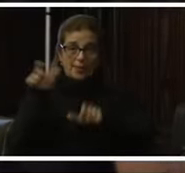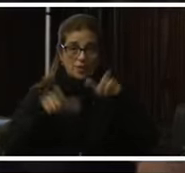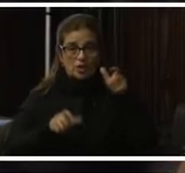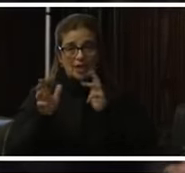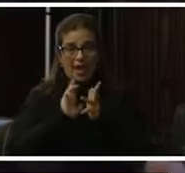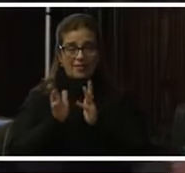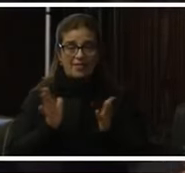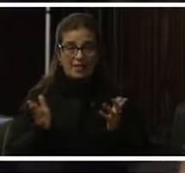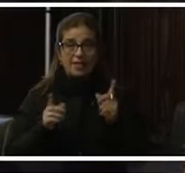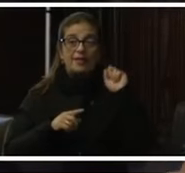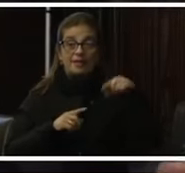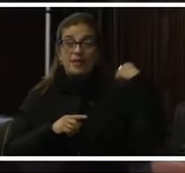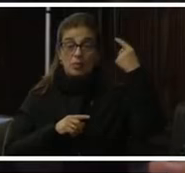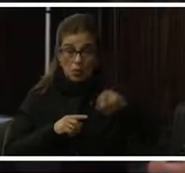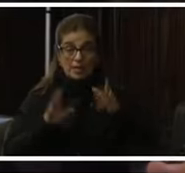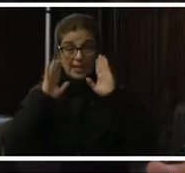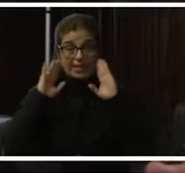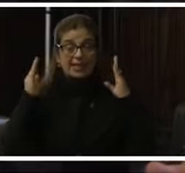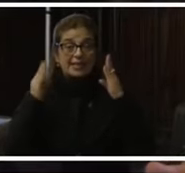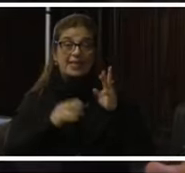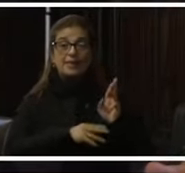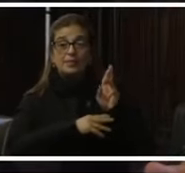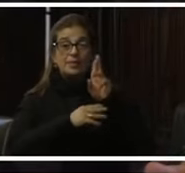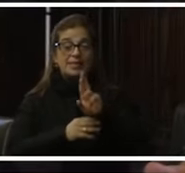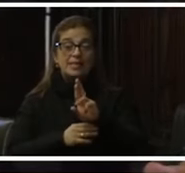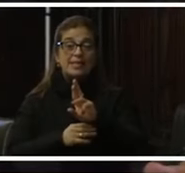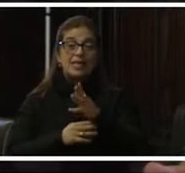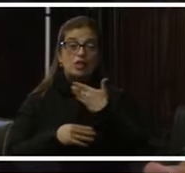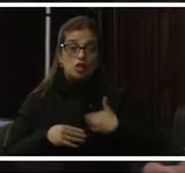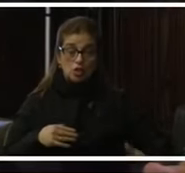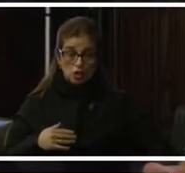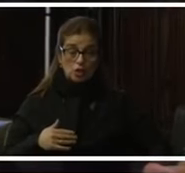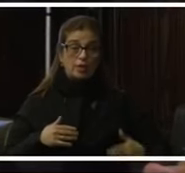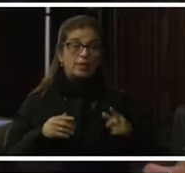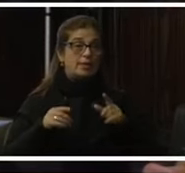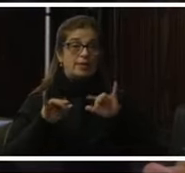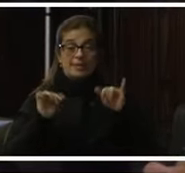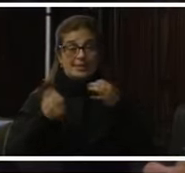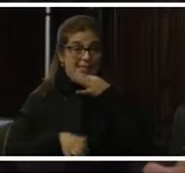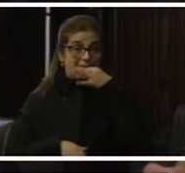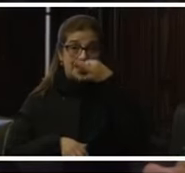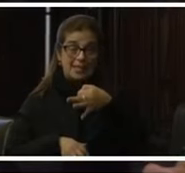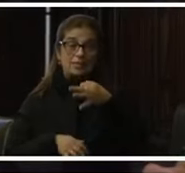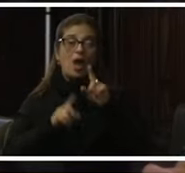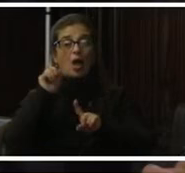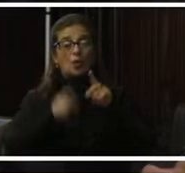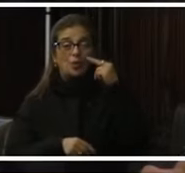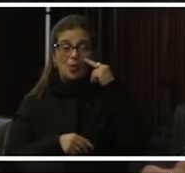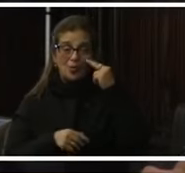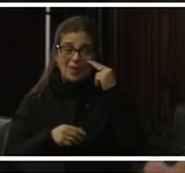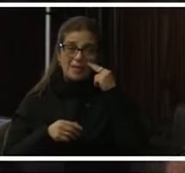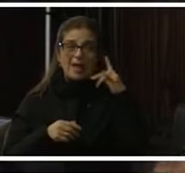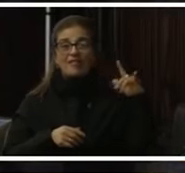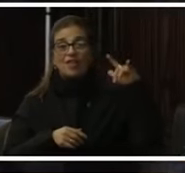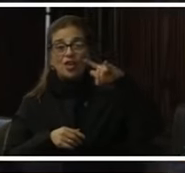palavra rosco teremos na representação do estado como o sindicado havia uma dificuldade para o golo